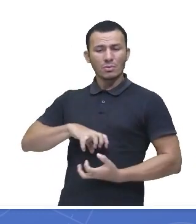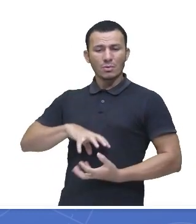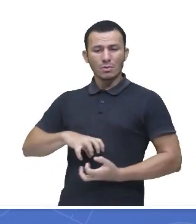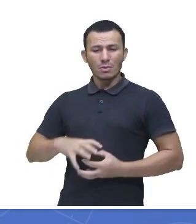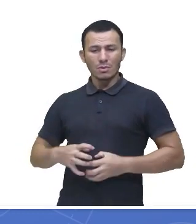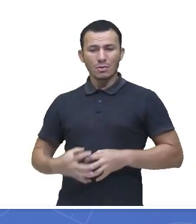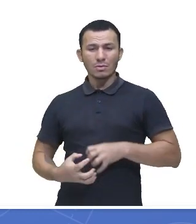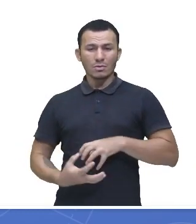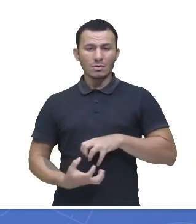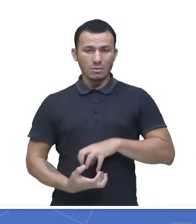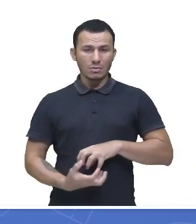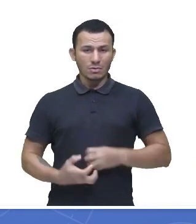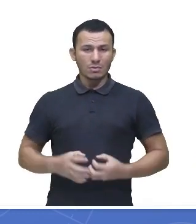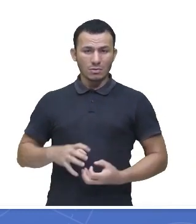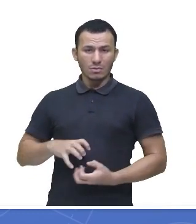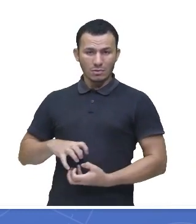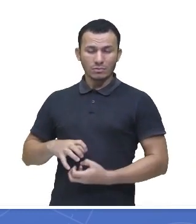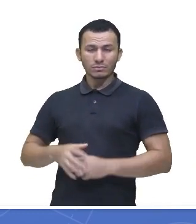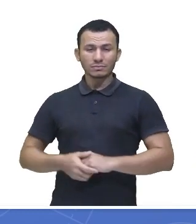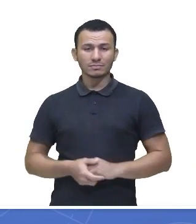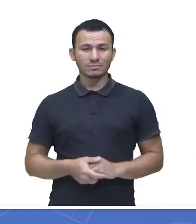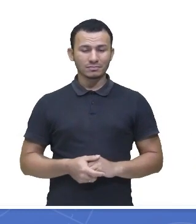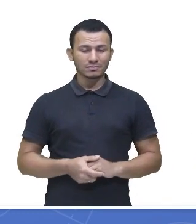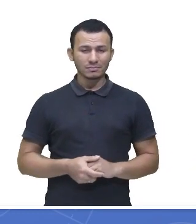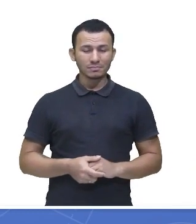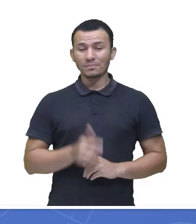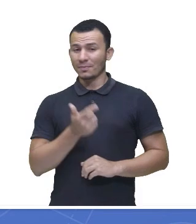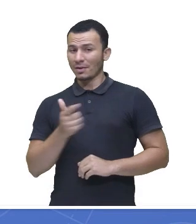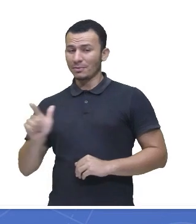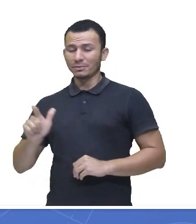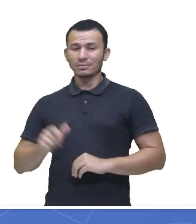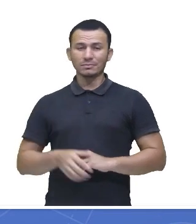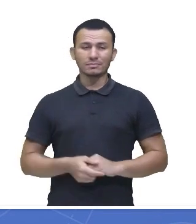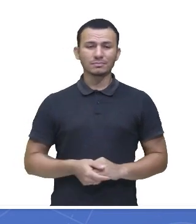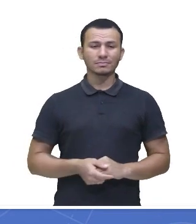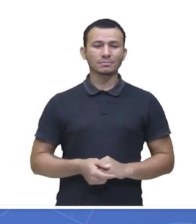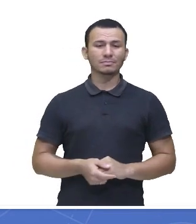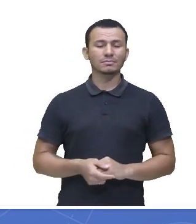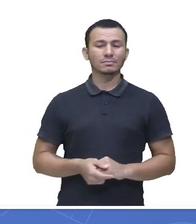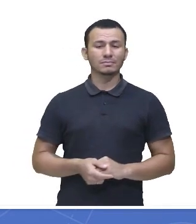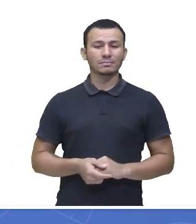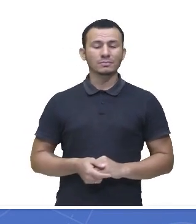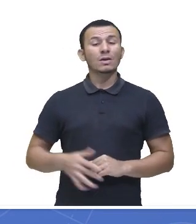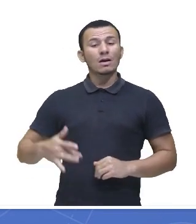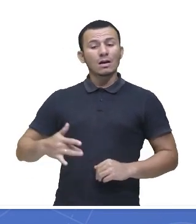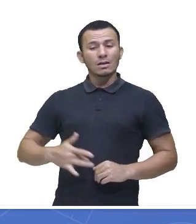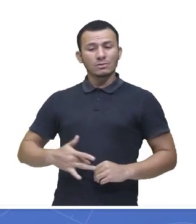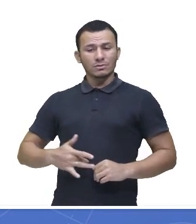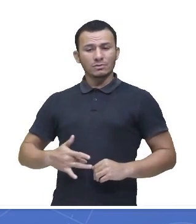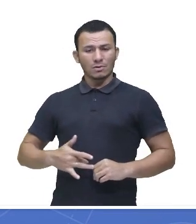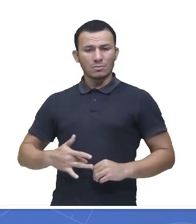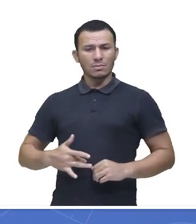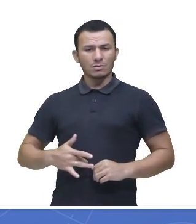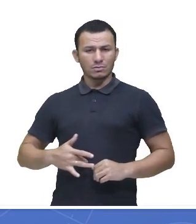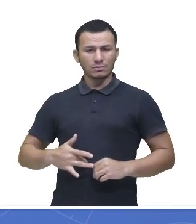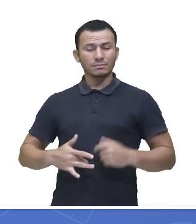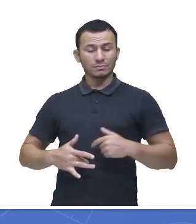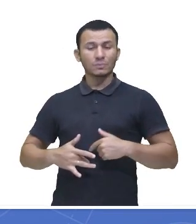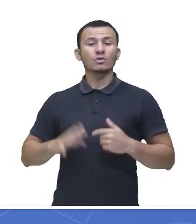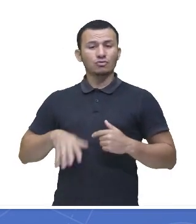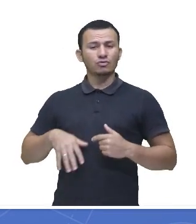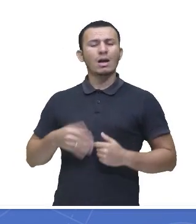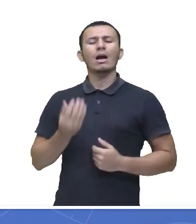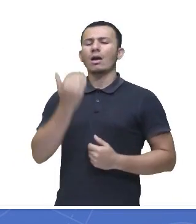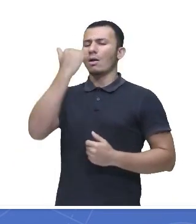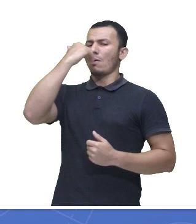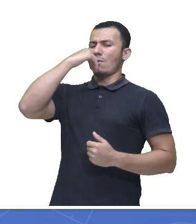alimentar, e passando ao longo do meu tubo digestório. Vamos para o próximo, estômago. Gente, o estômago, o alimento chegou lá, o